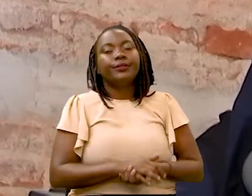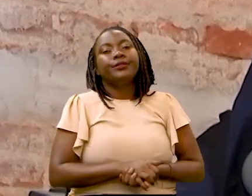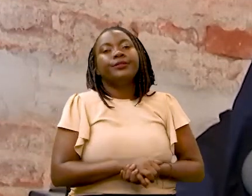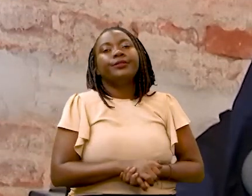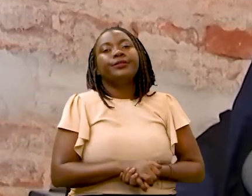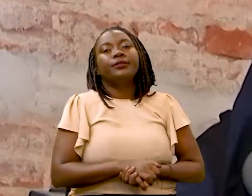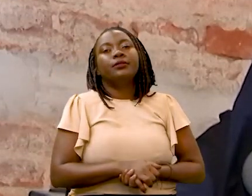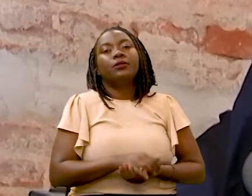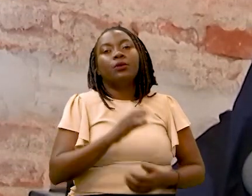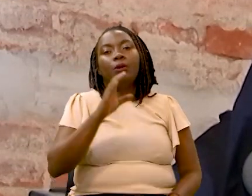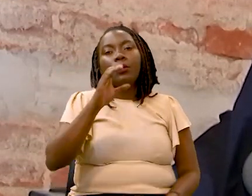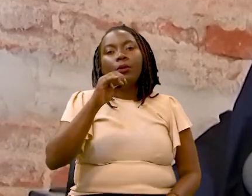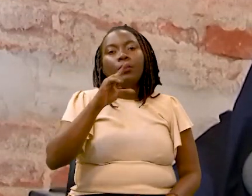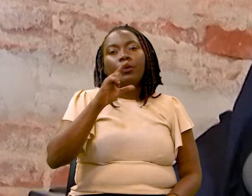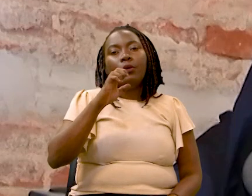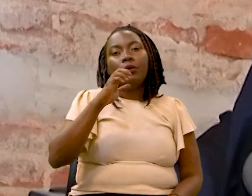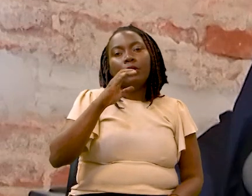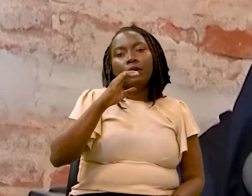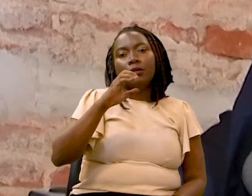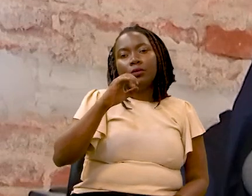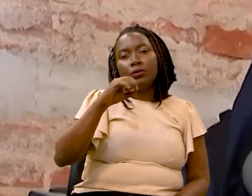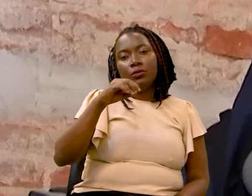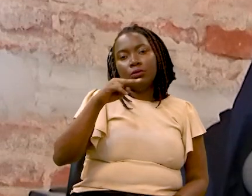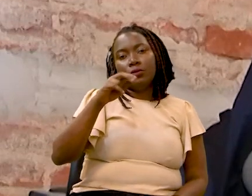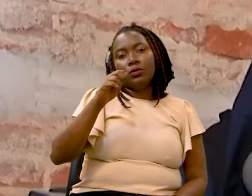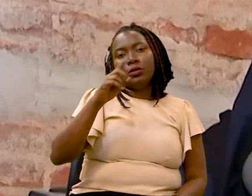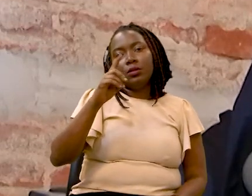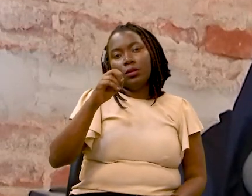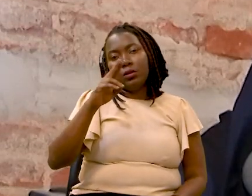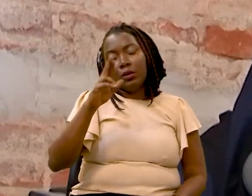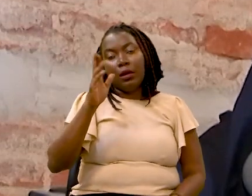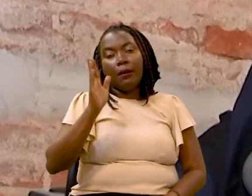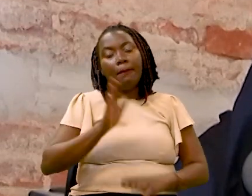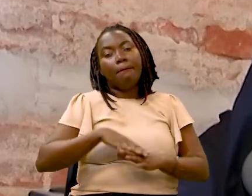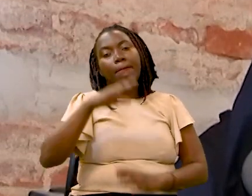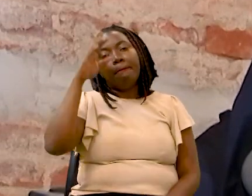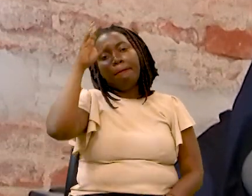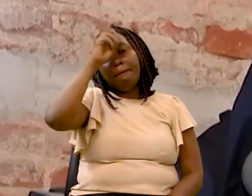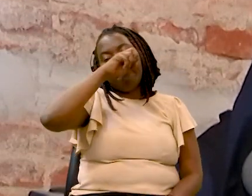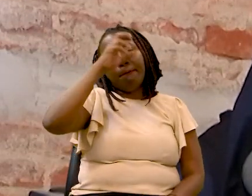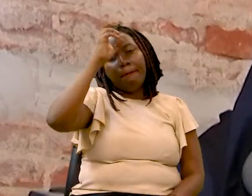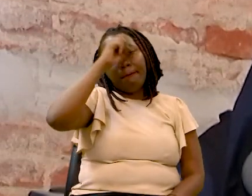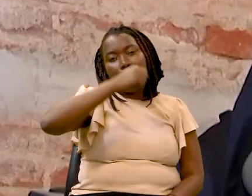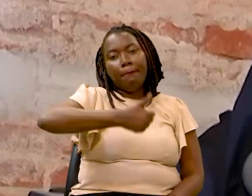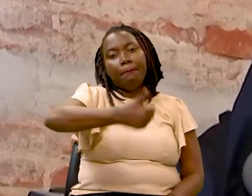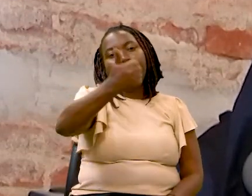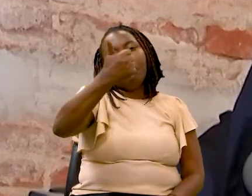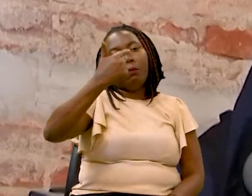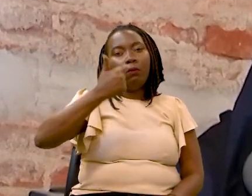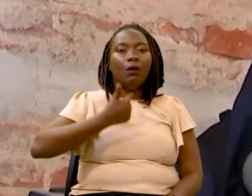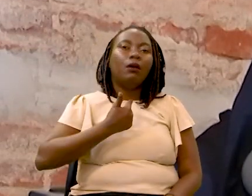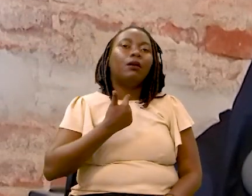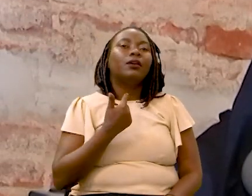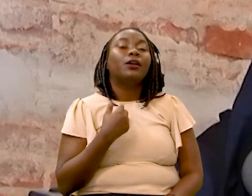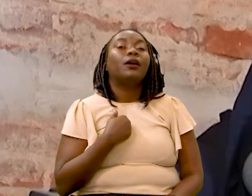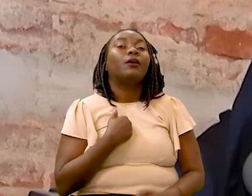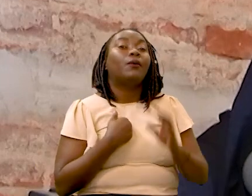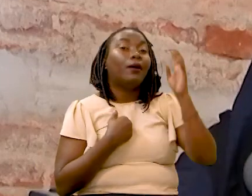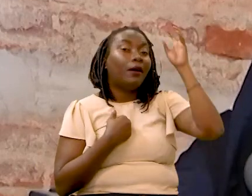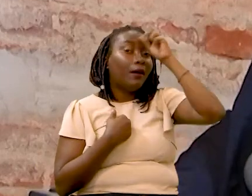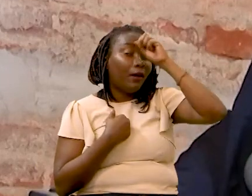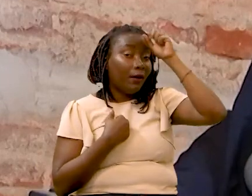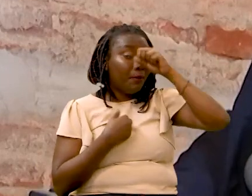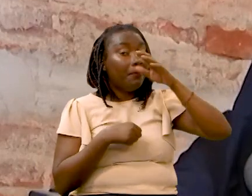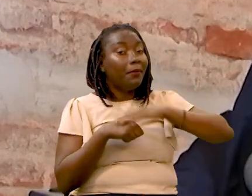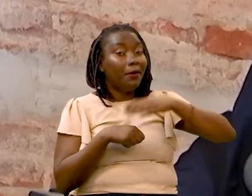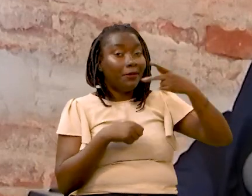os grandes colecionadores, que às vezes tinham mais cultura, não, eu digo mais conhecimento no começo do que você. Então